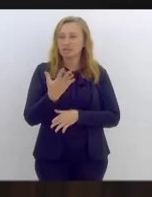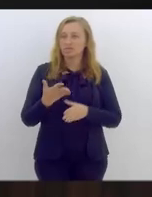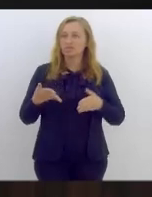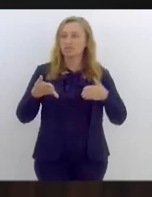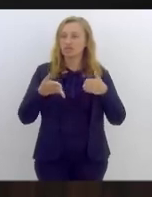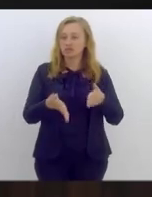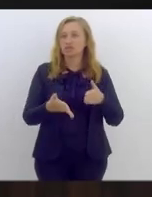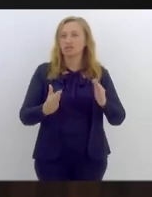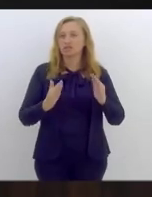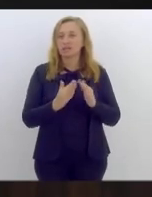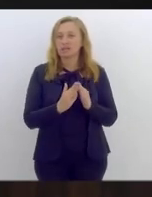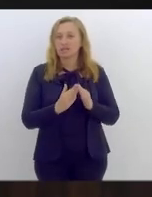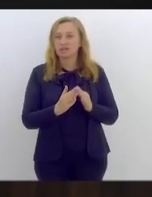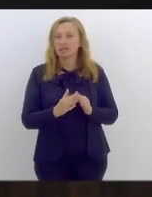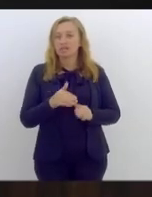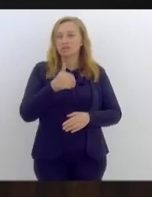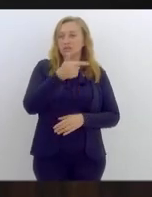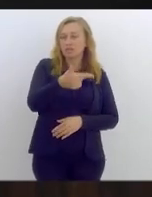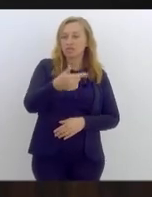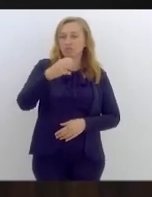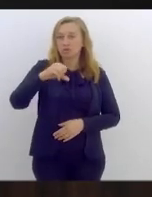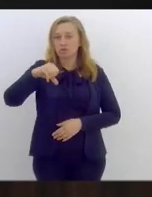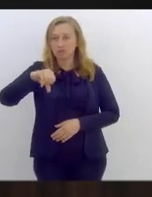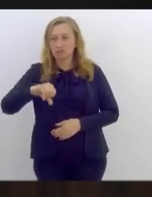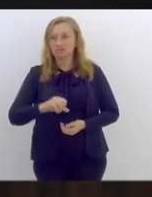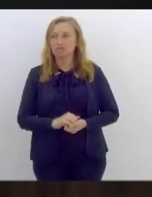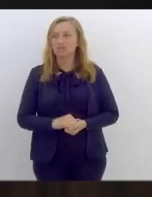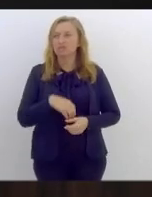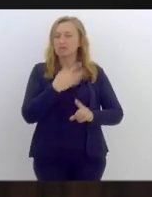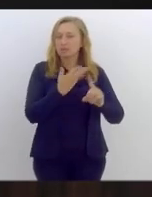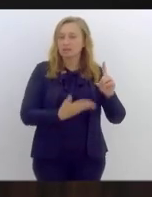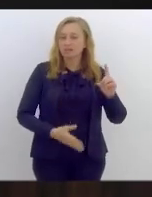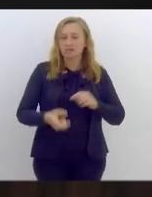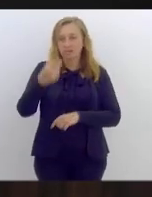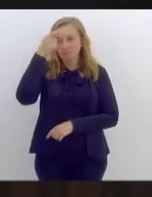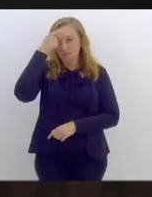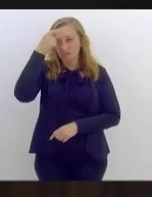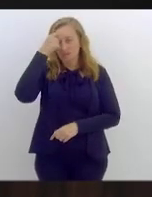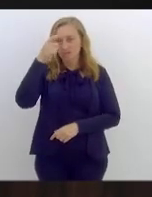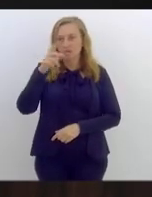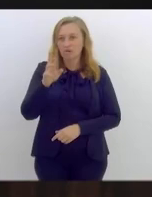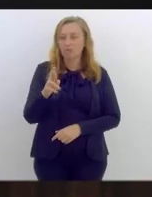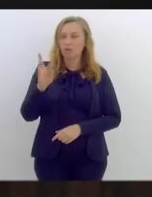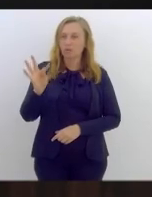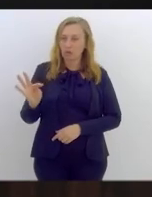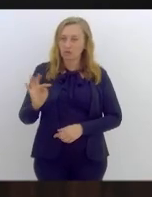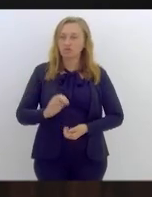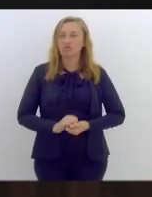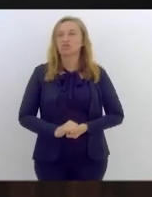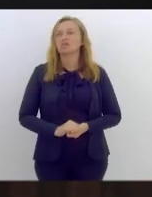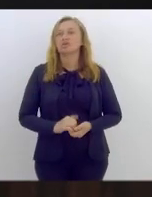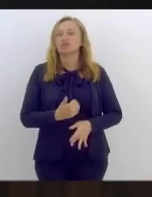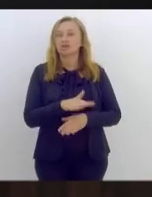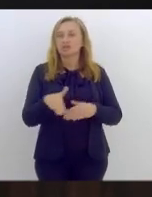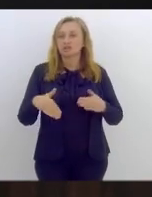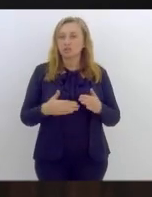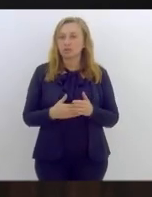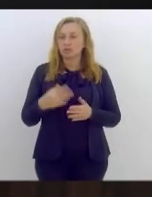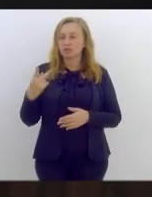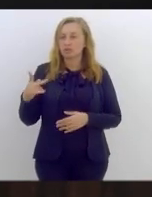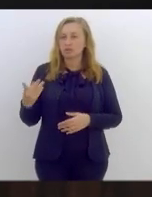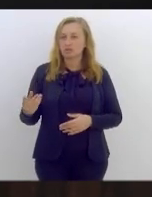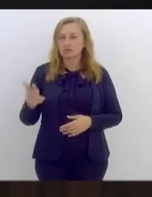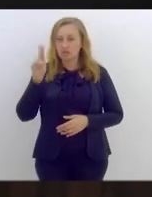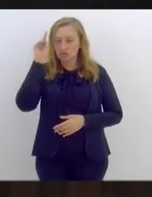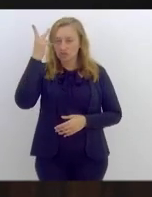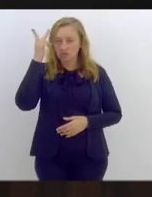essa casa em 2019, em honra à memória de Dona Ruth de Souza e de todo o seu legado.